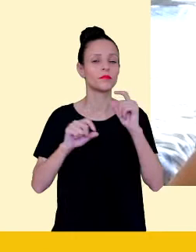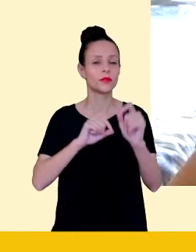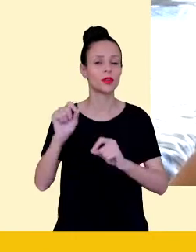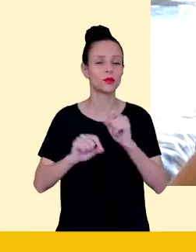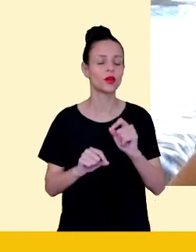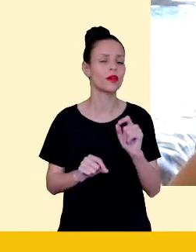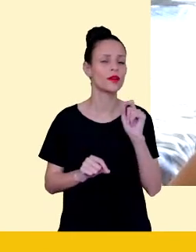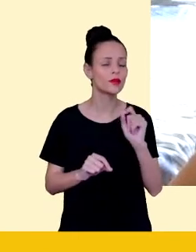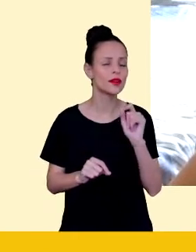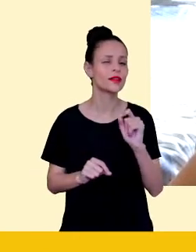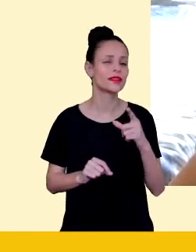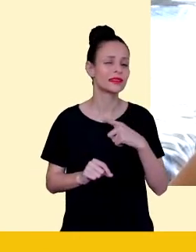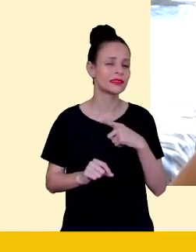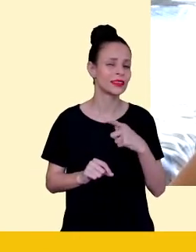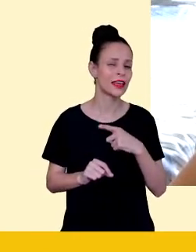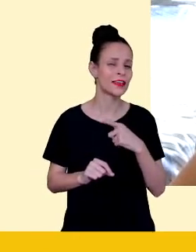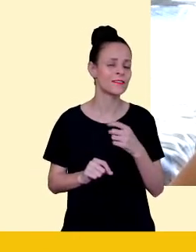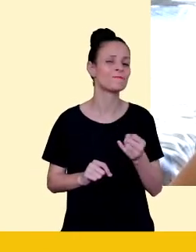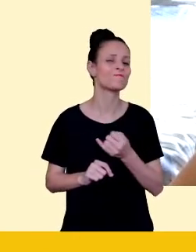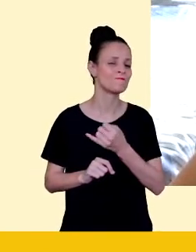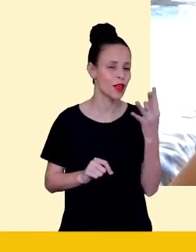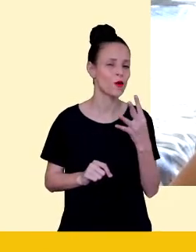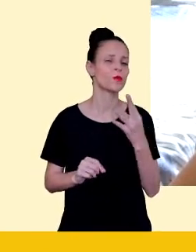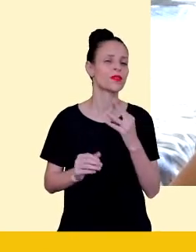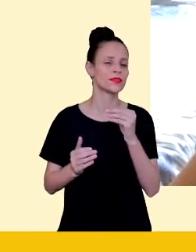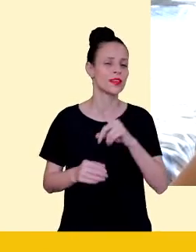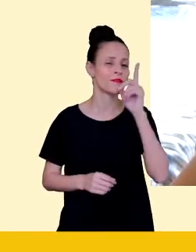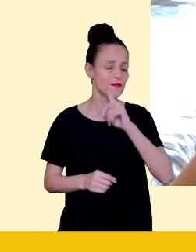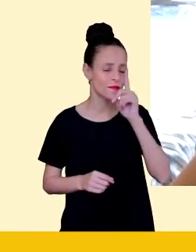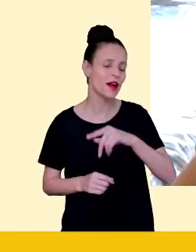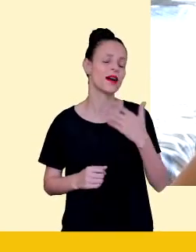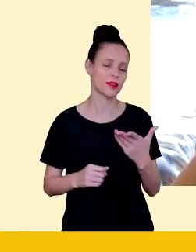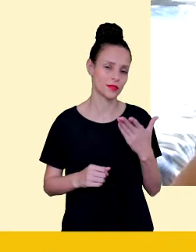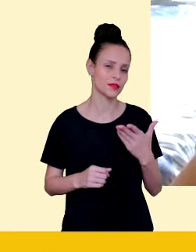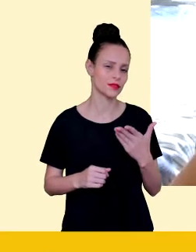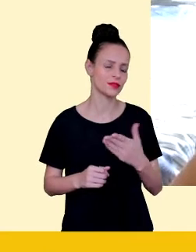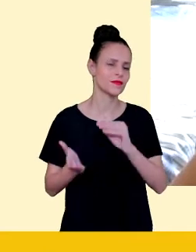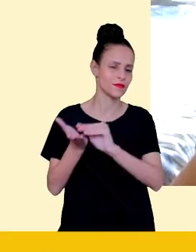assim, foi perceber fissuras, muitas fissuras, assim,